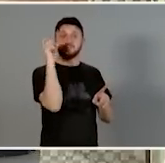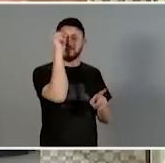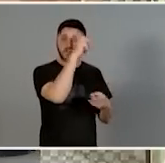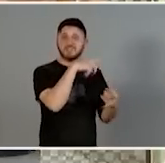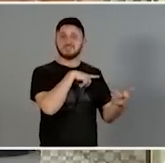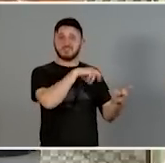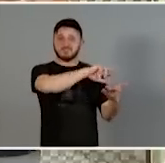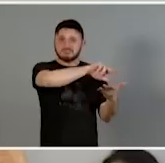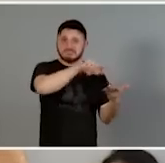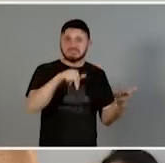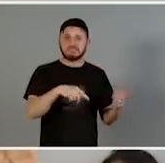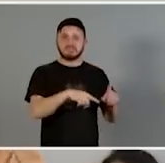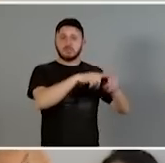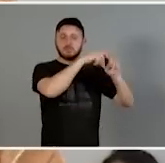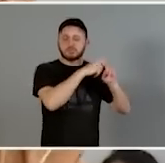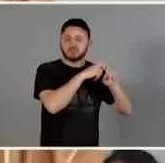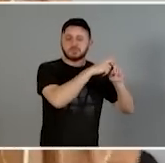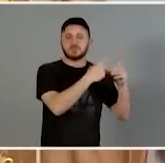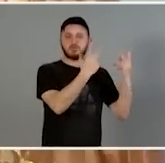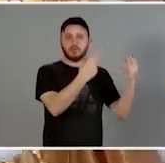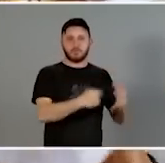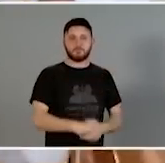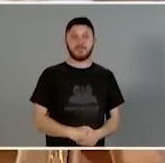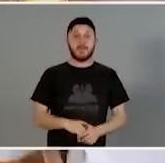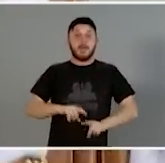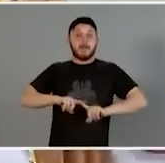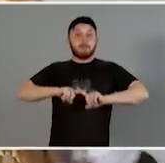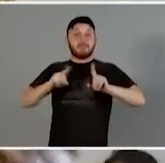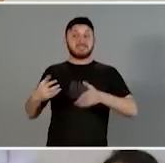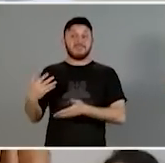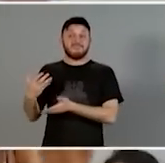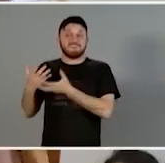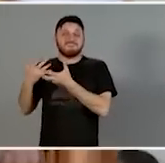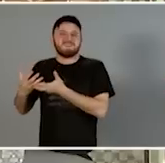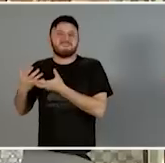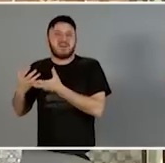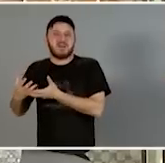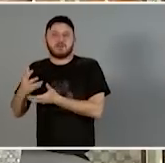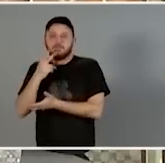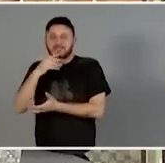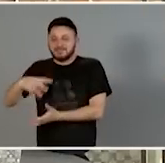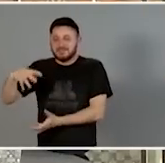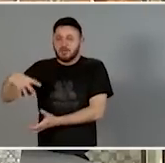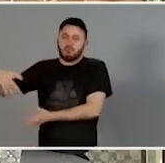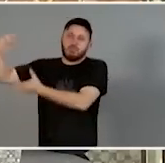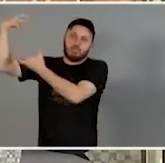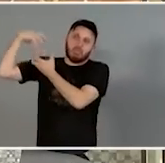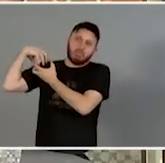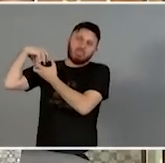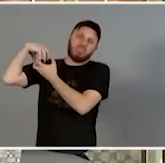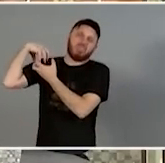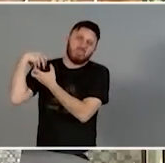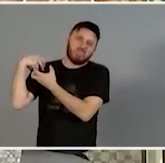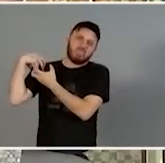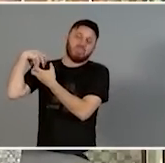Fardo é aquilo que eu adiciono a mim mesmo, certo ou errado, bom ou ruim, leve ou